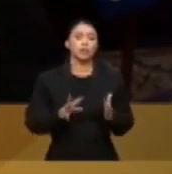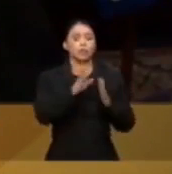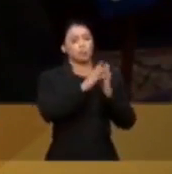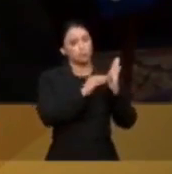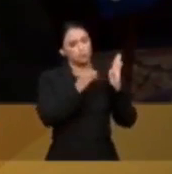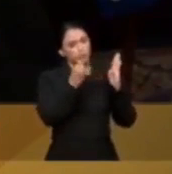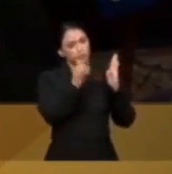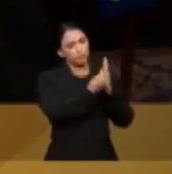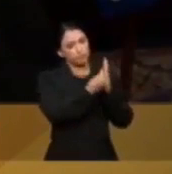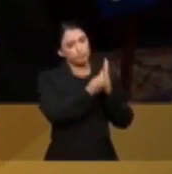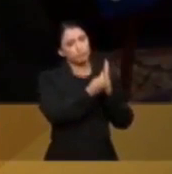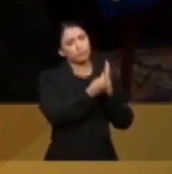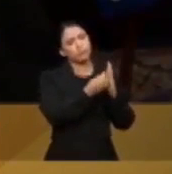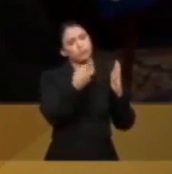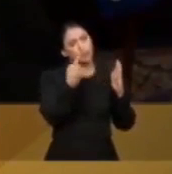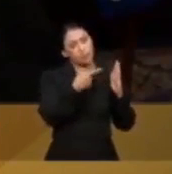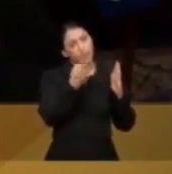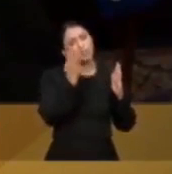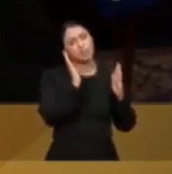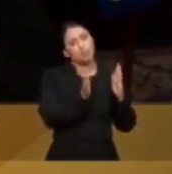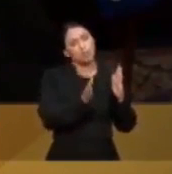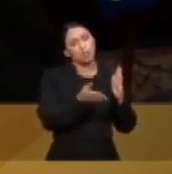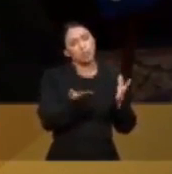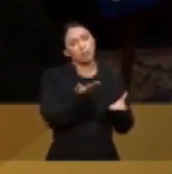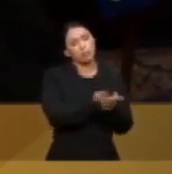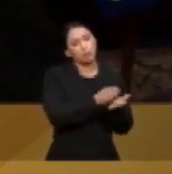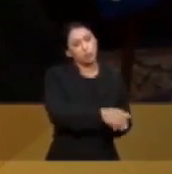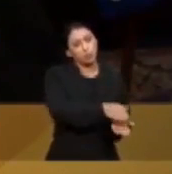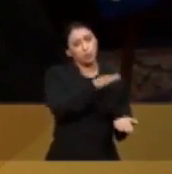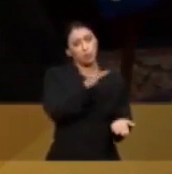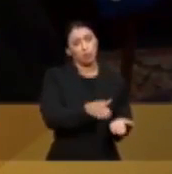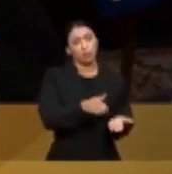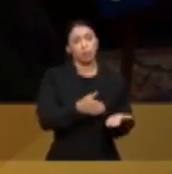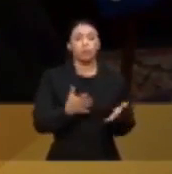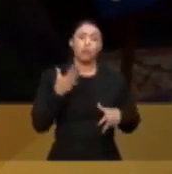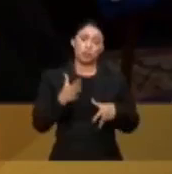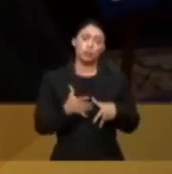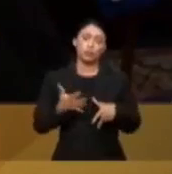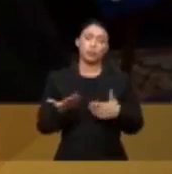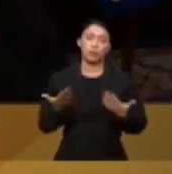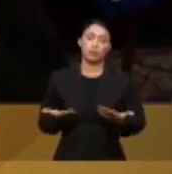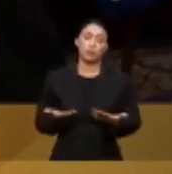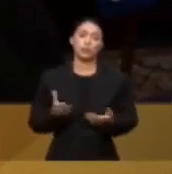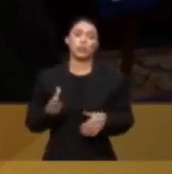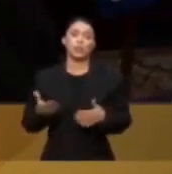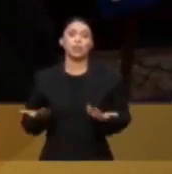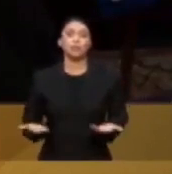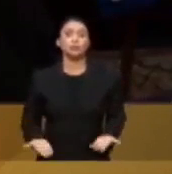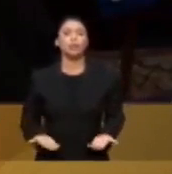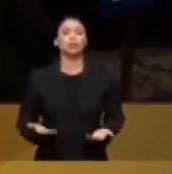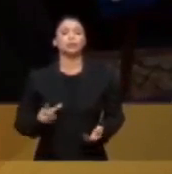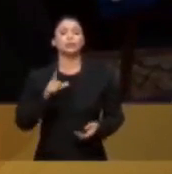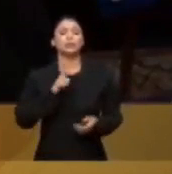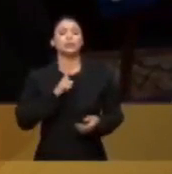já constantes dos autos e aqui direciona esta sustentação oral. A questão posta, portanto,